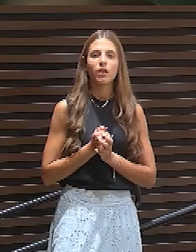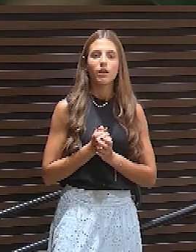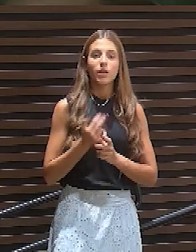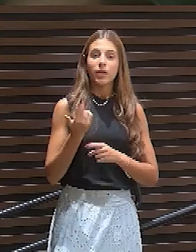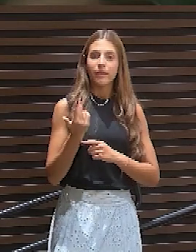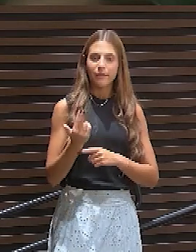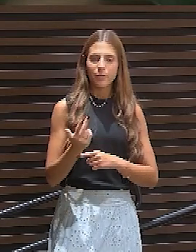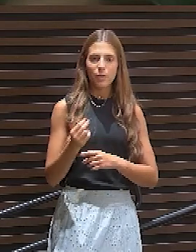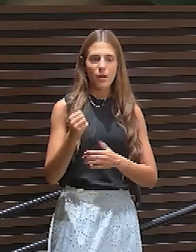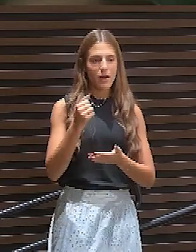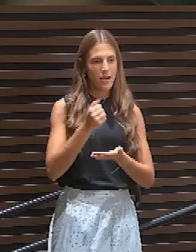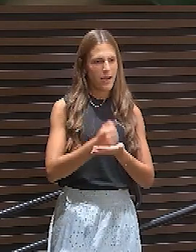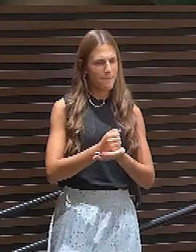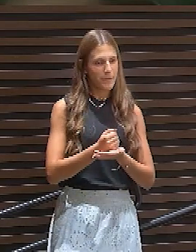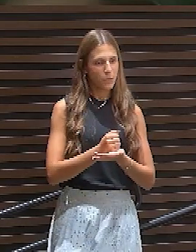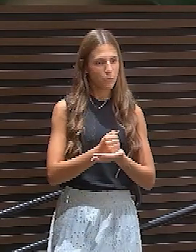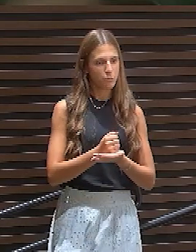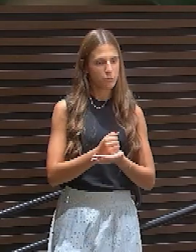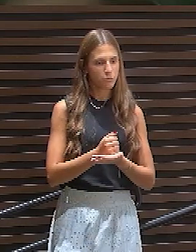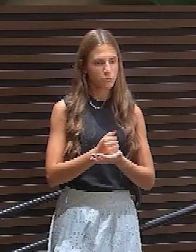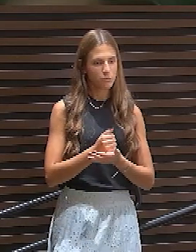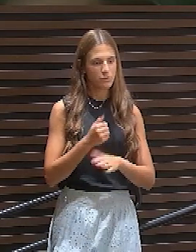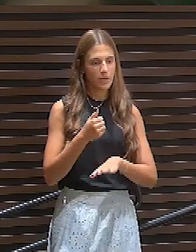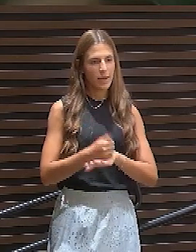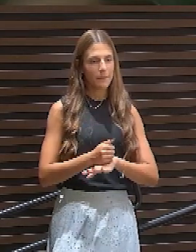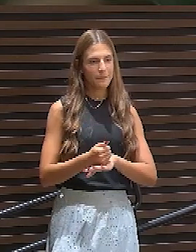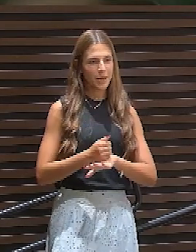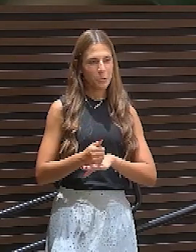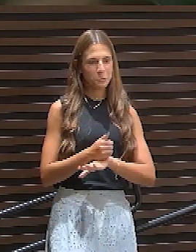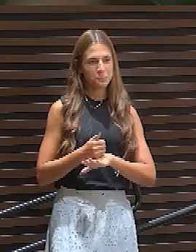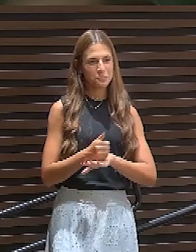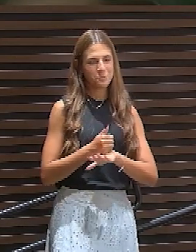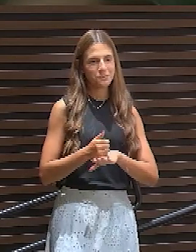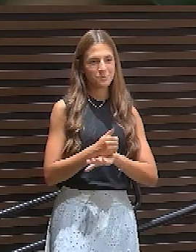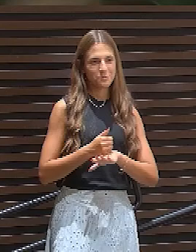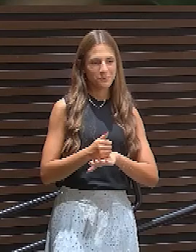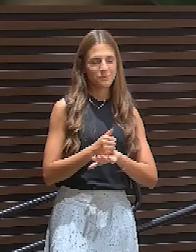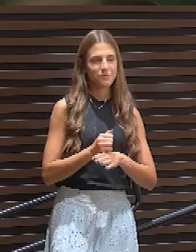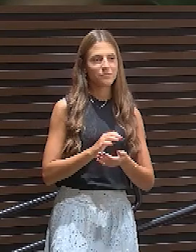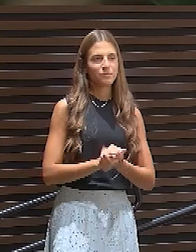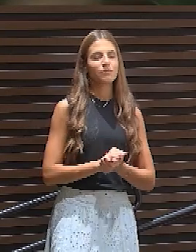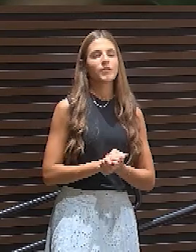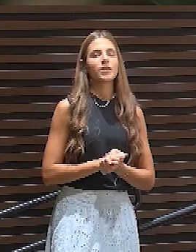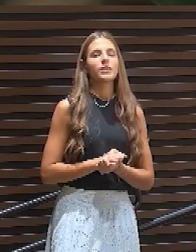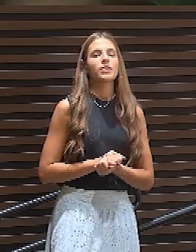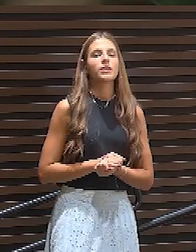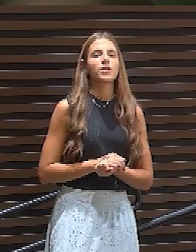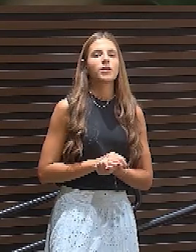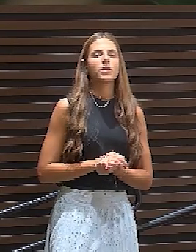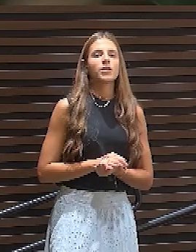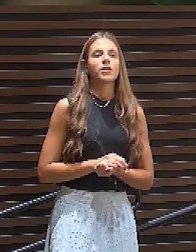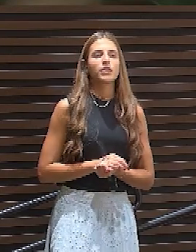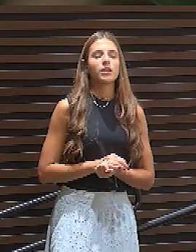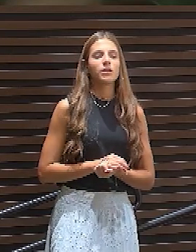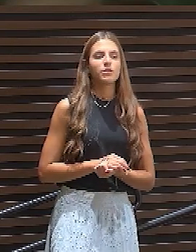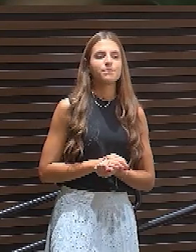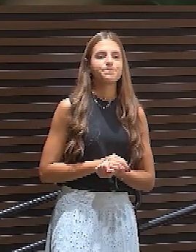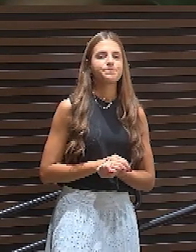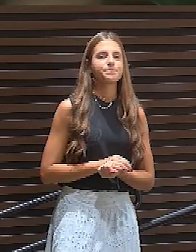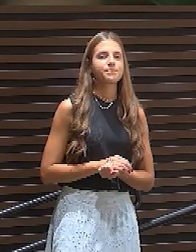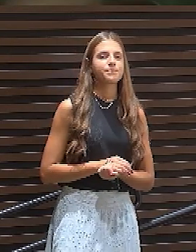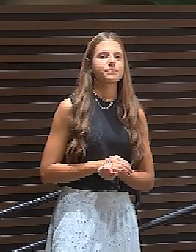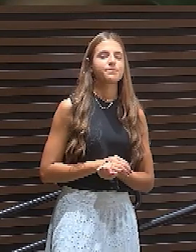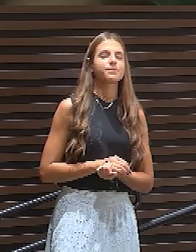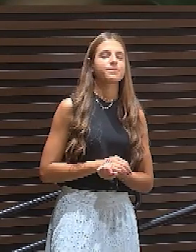o habilitou. O Dr. Sproul, que morreu há pouco tempo atrás, ele disse: a justiça de Noé não